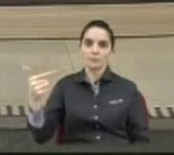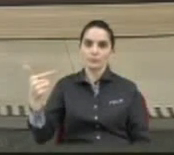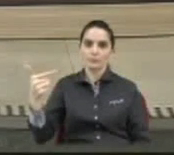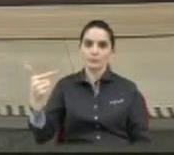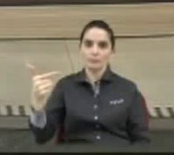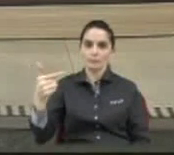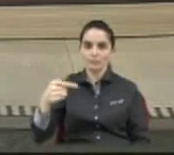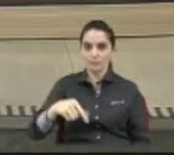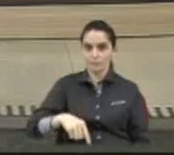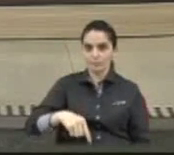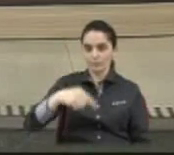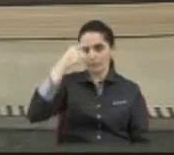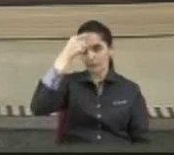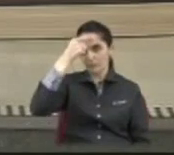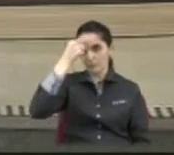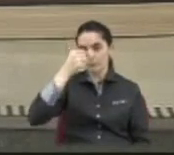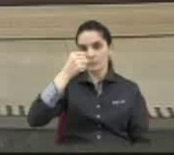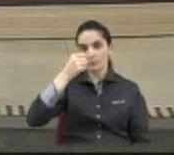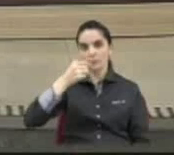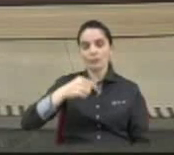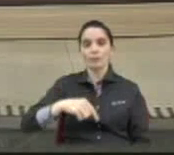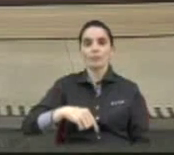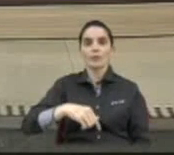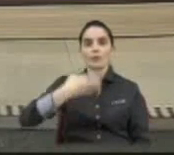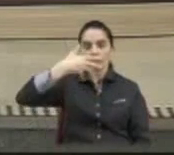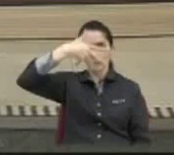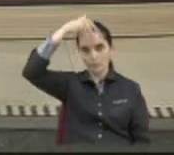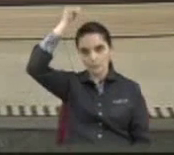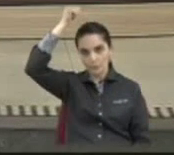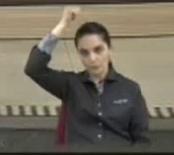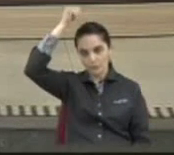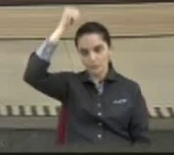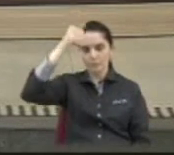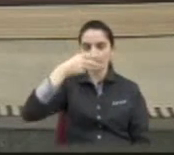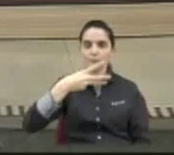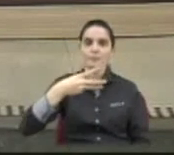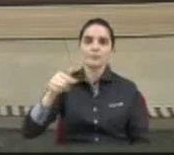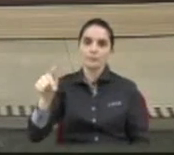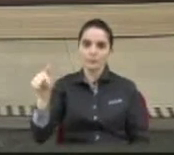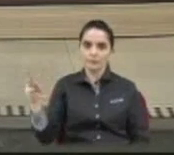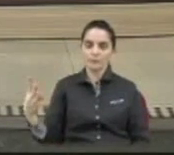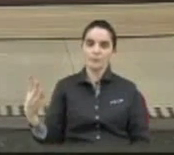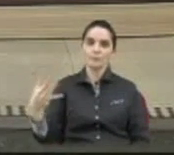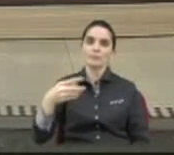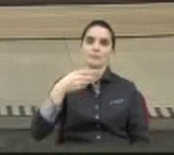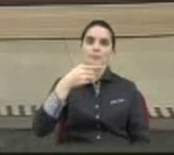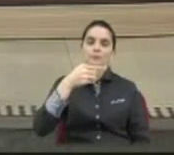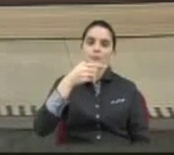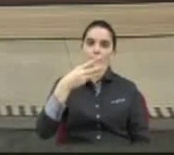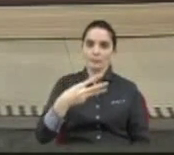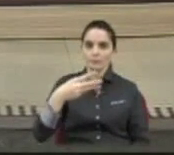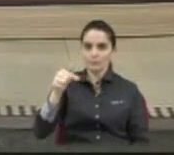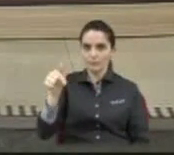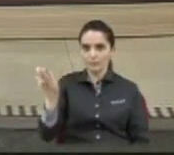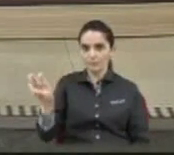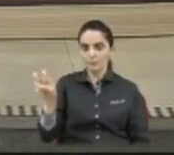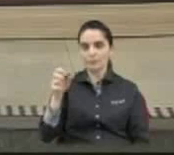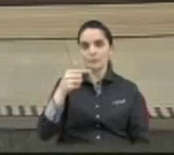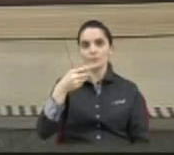372, Toninho Franco, 373, Toninho Franco, 374, Toninho Franco, 375, Toninho Franco,